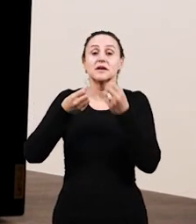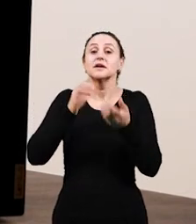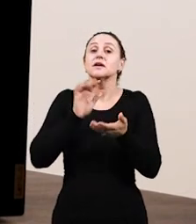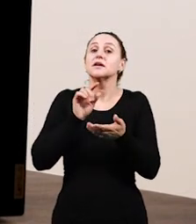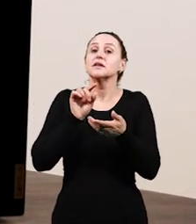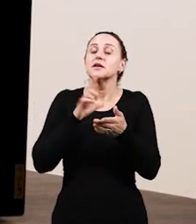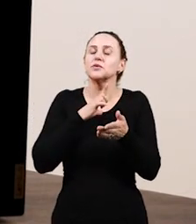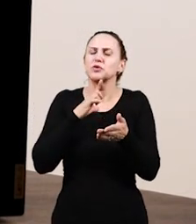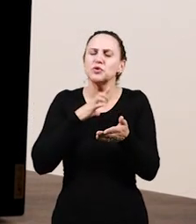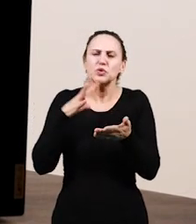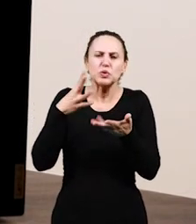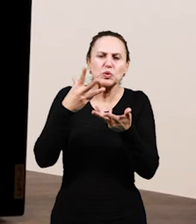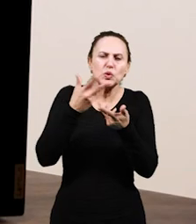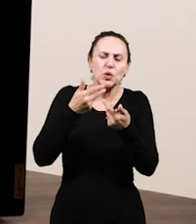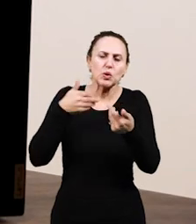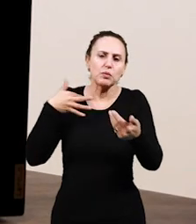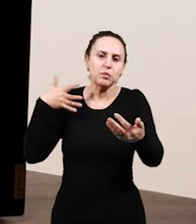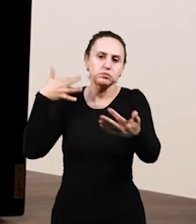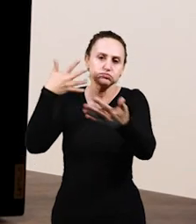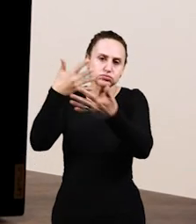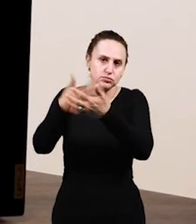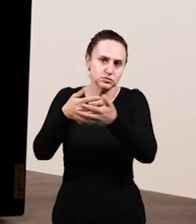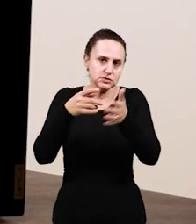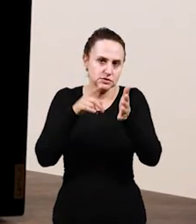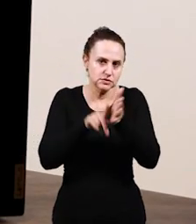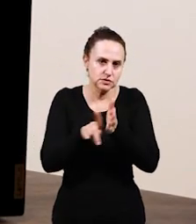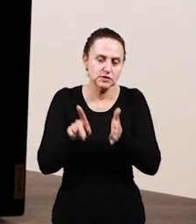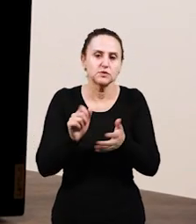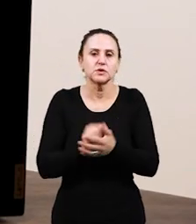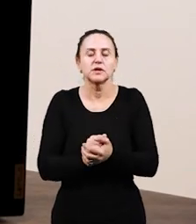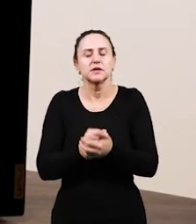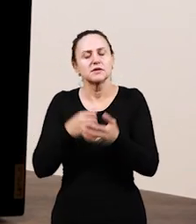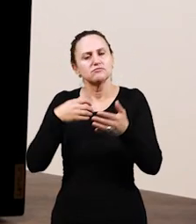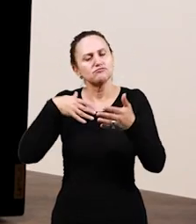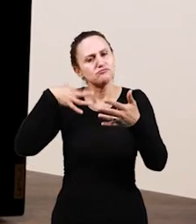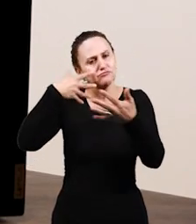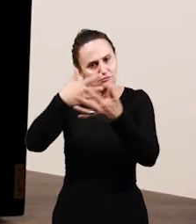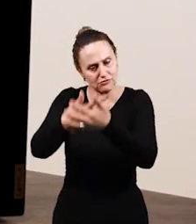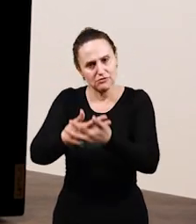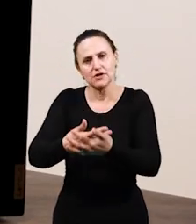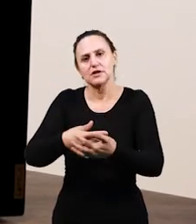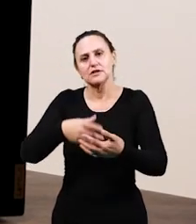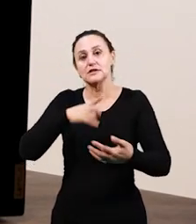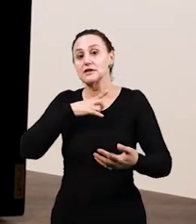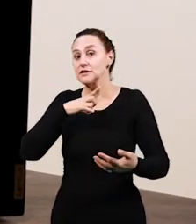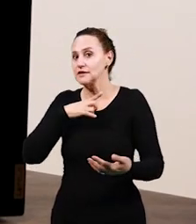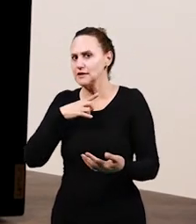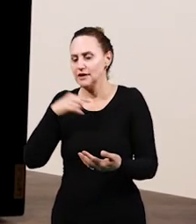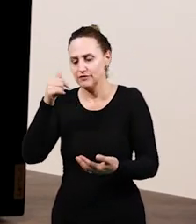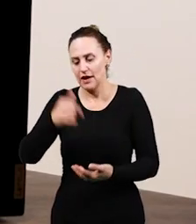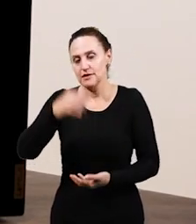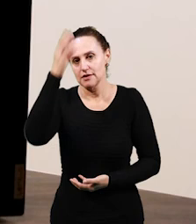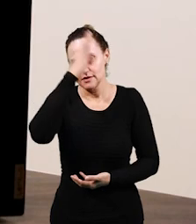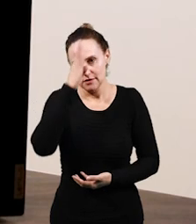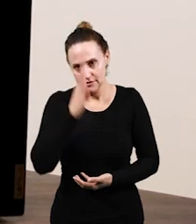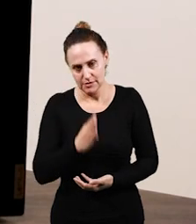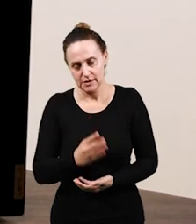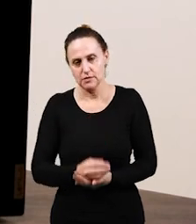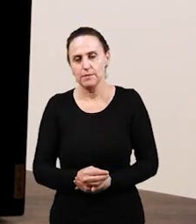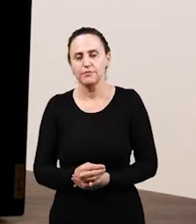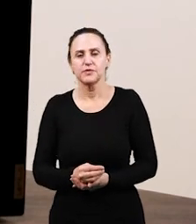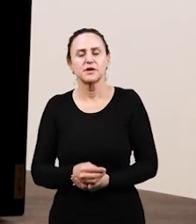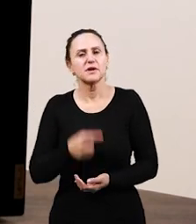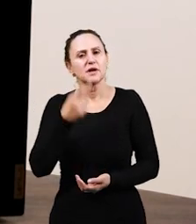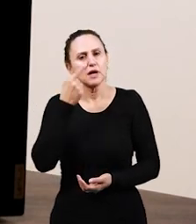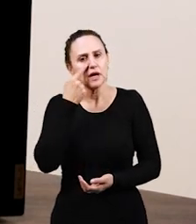toda as consequências que trouxe para os estudos linguísticos a partir de 1916 como